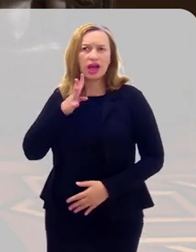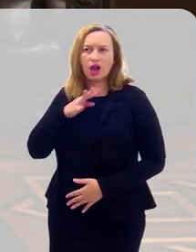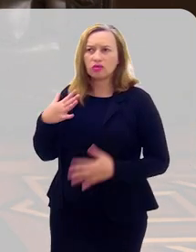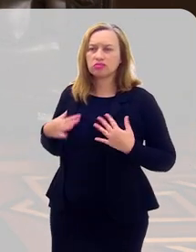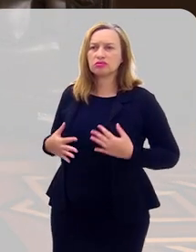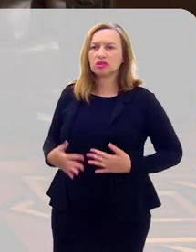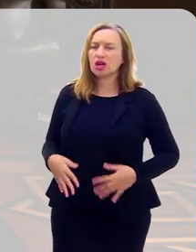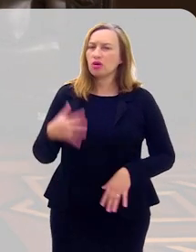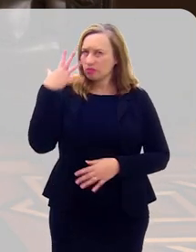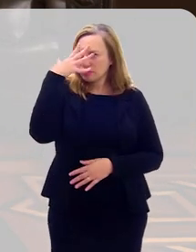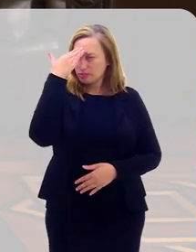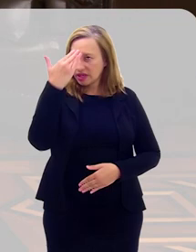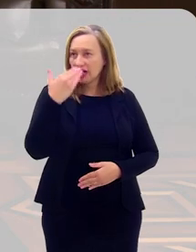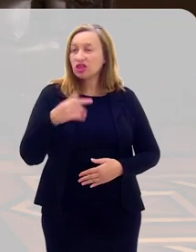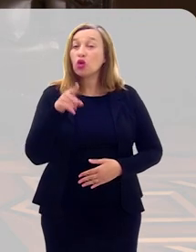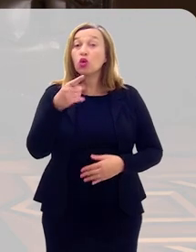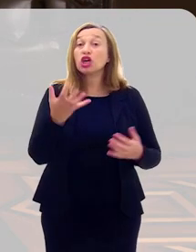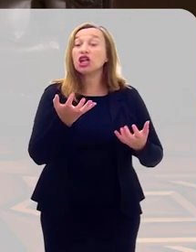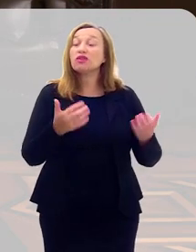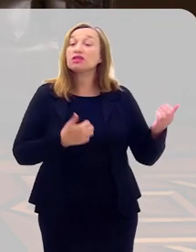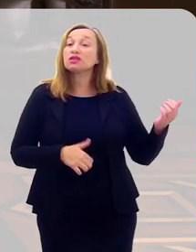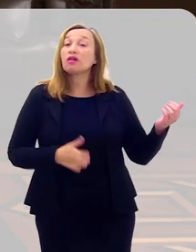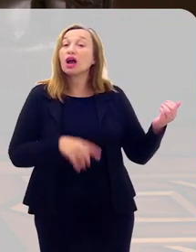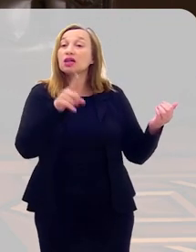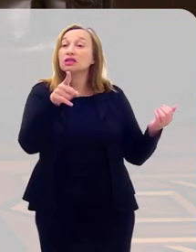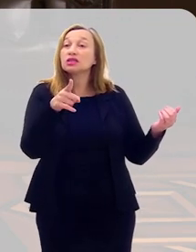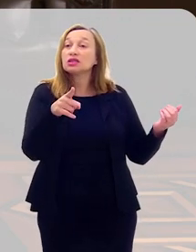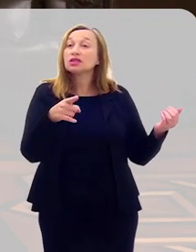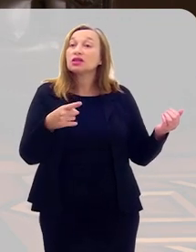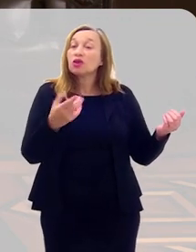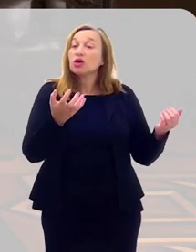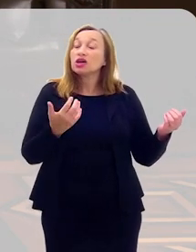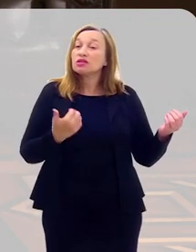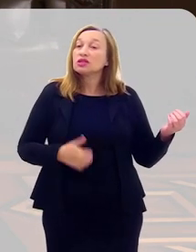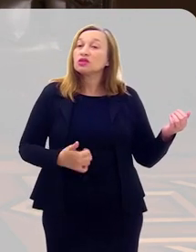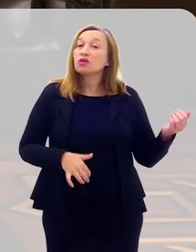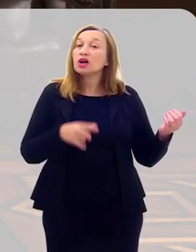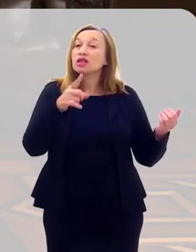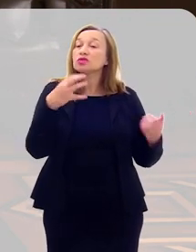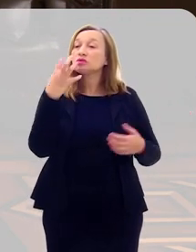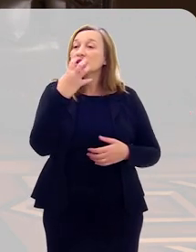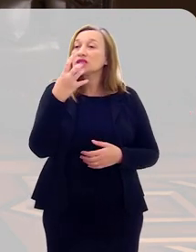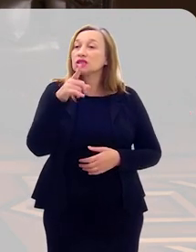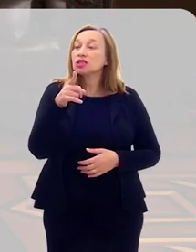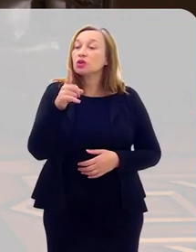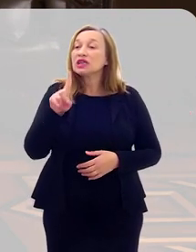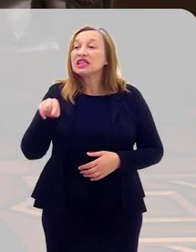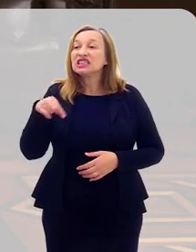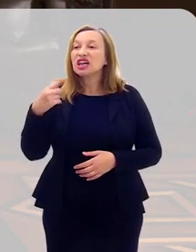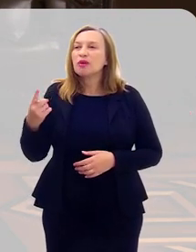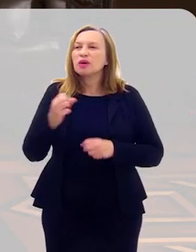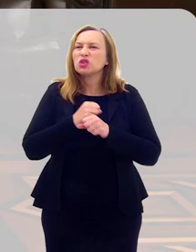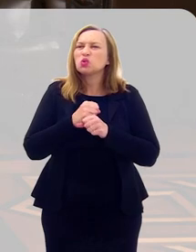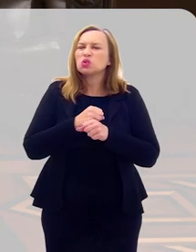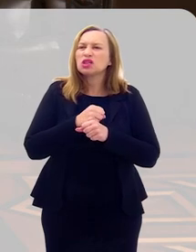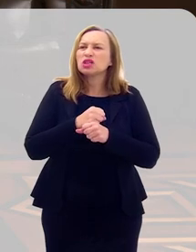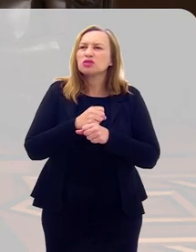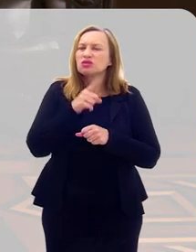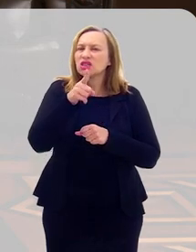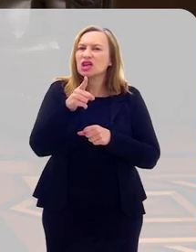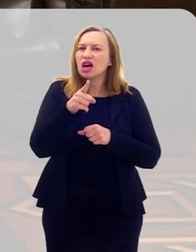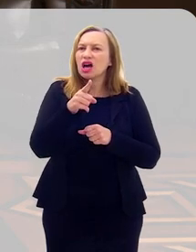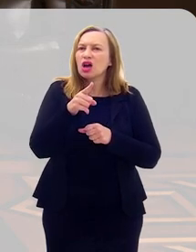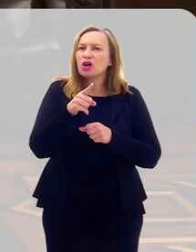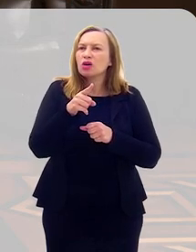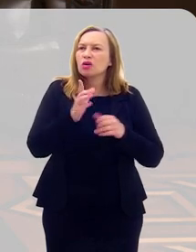que é legal, cara. Aqui é à vontade, filho. Eu queria que você tocasse uma canção. Eu queria que você tocasse uma canção. Depois dos anos que você